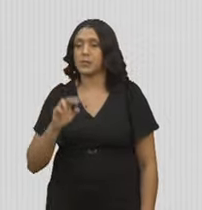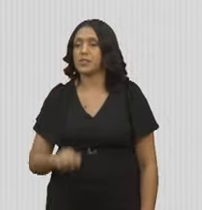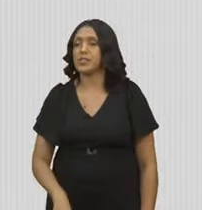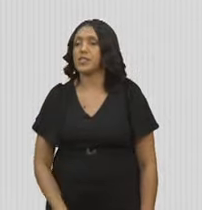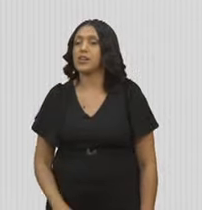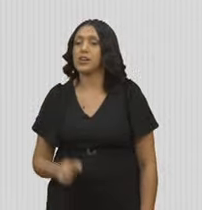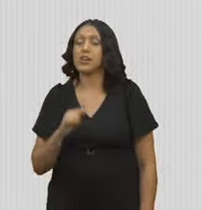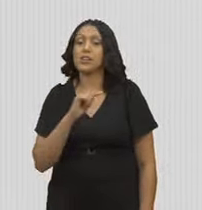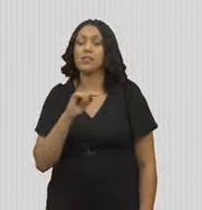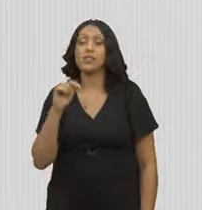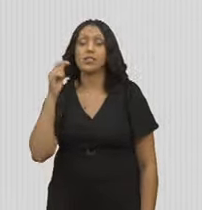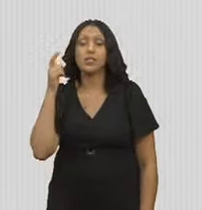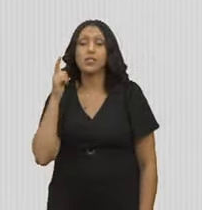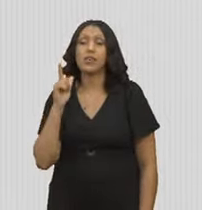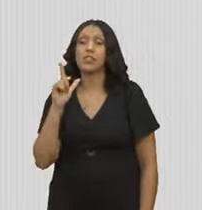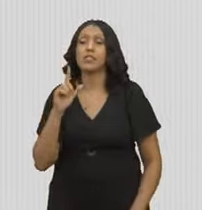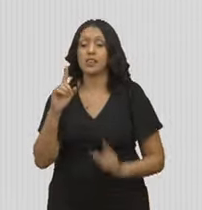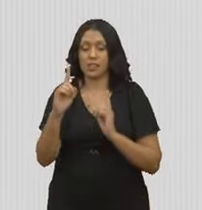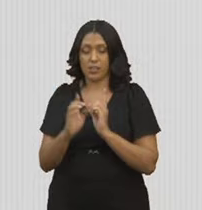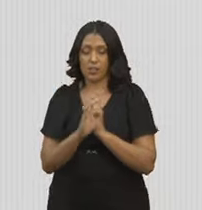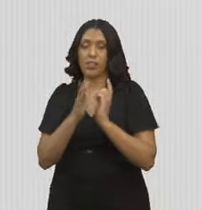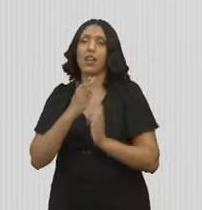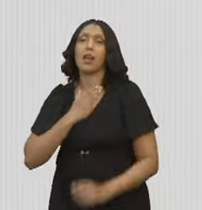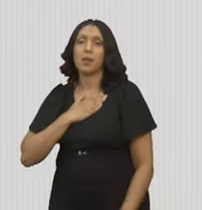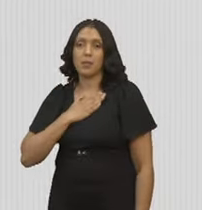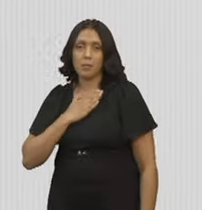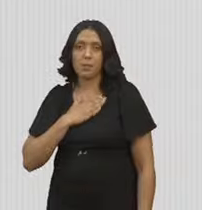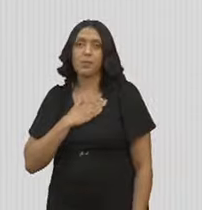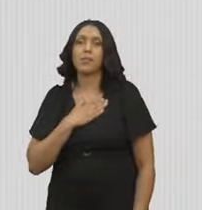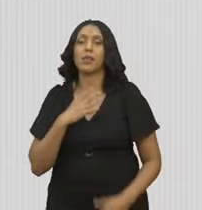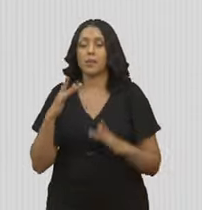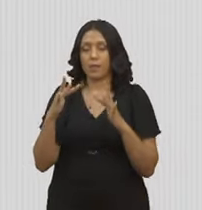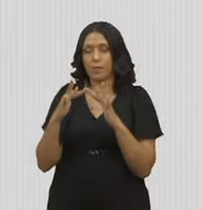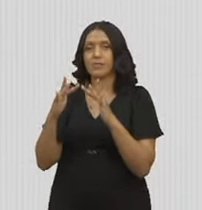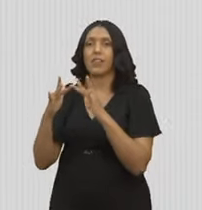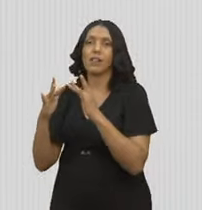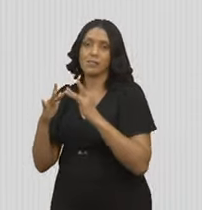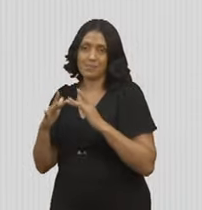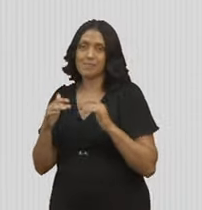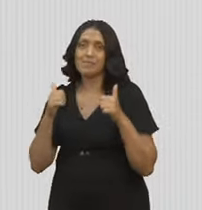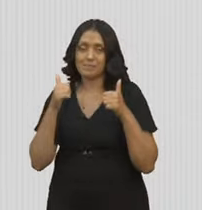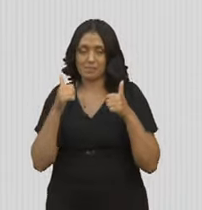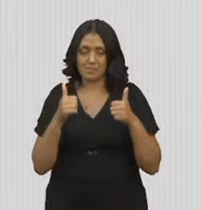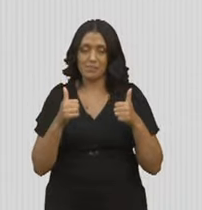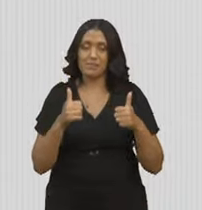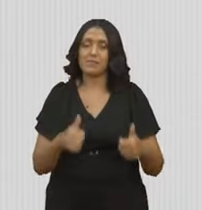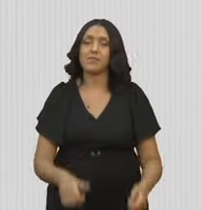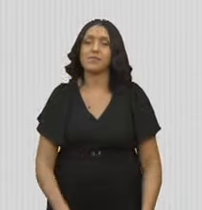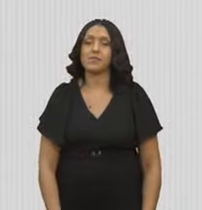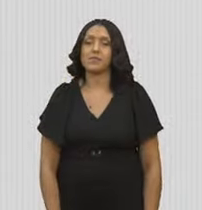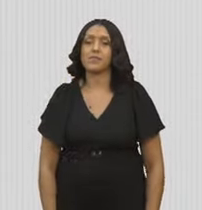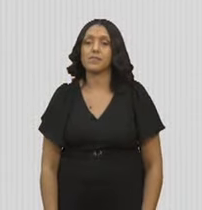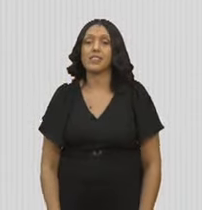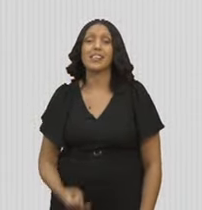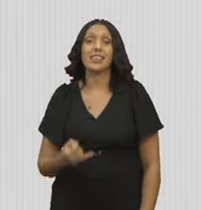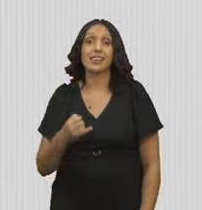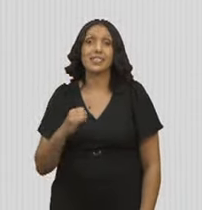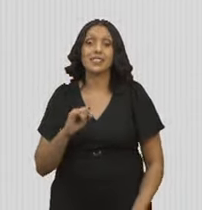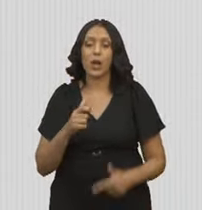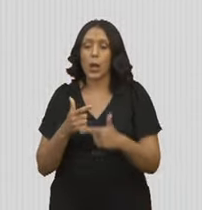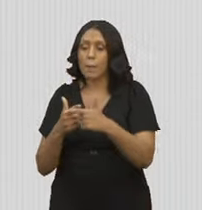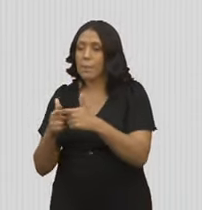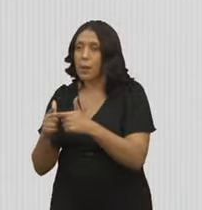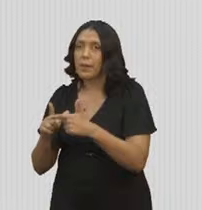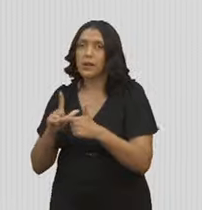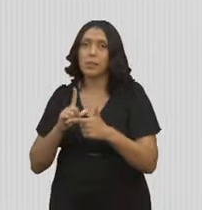o user, o Gabelém, e o nome Gabriel Belém, vocês me encontram em todas as redes sociais. Então, tem uma demanda, precisa de alguma